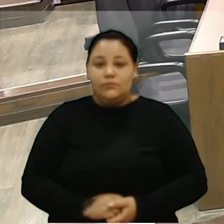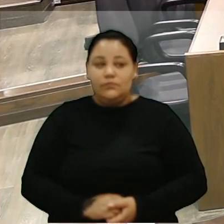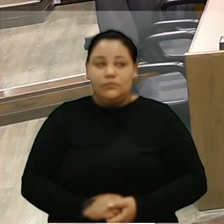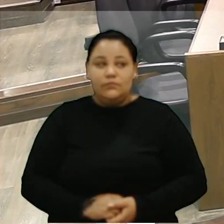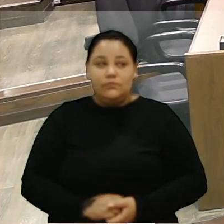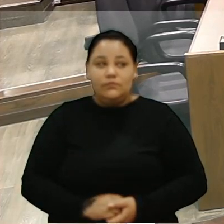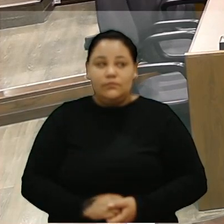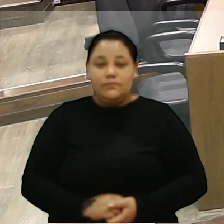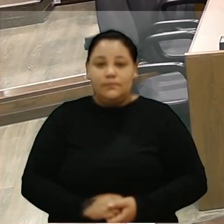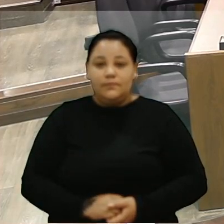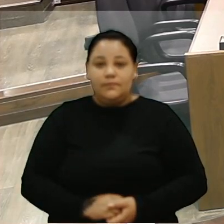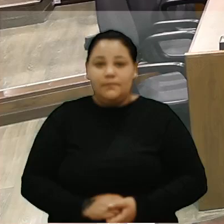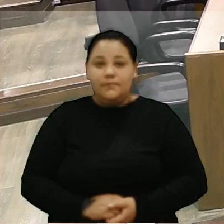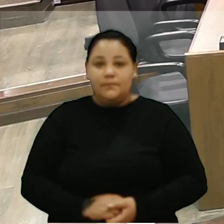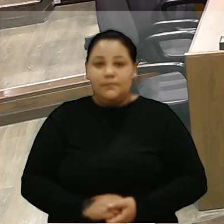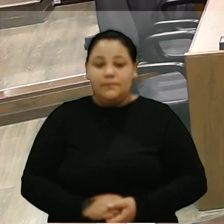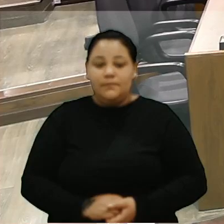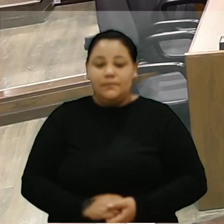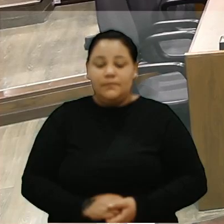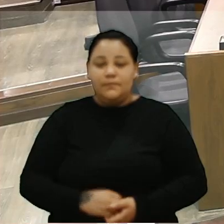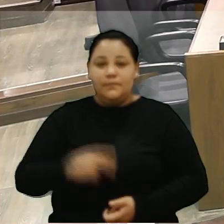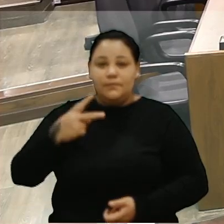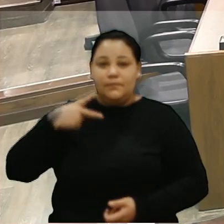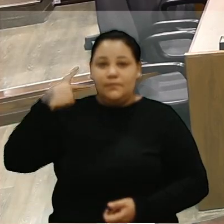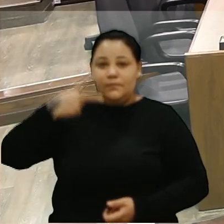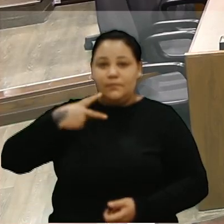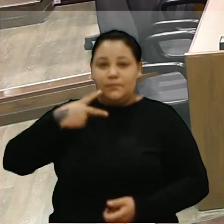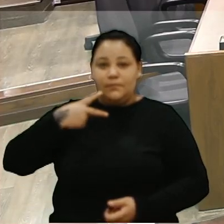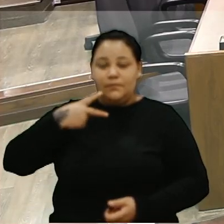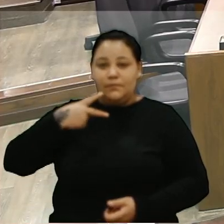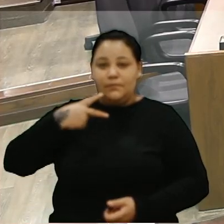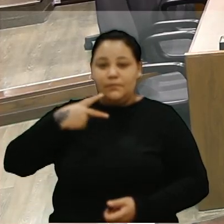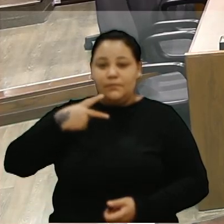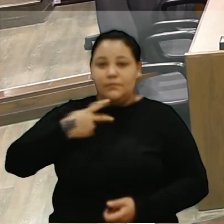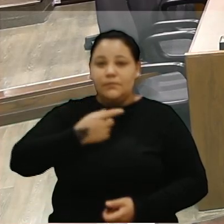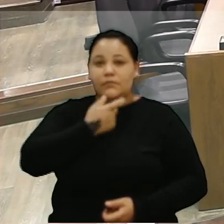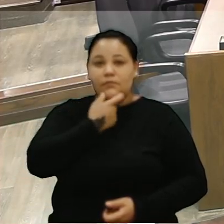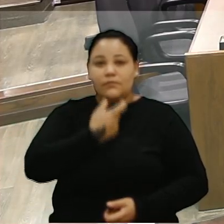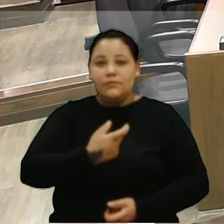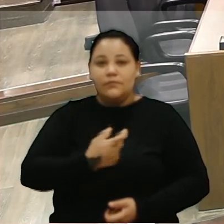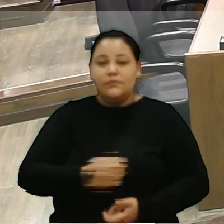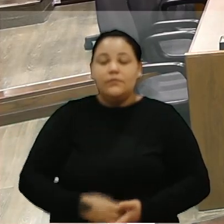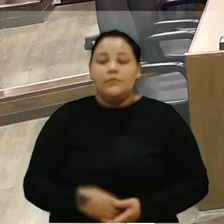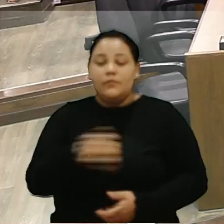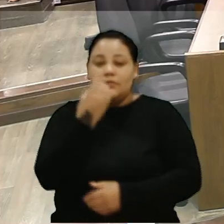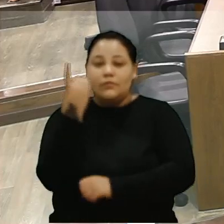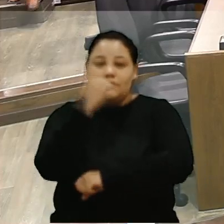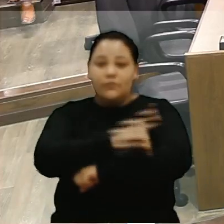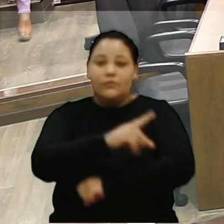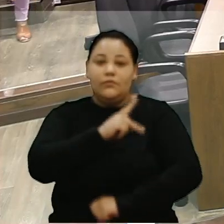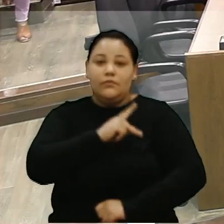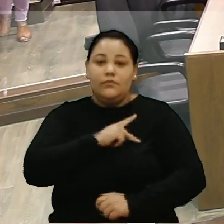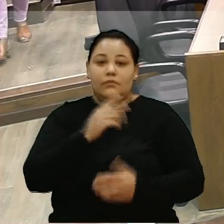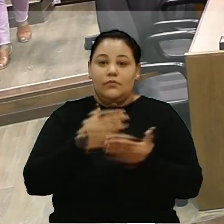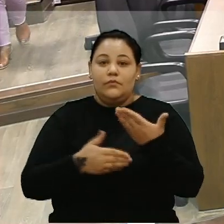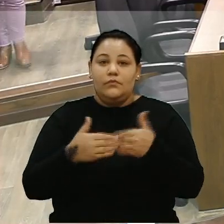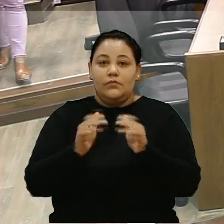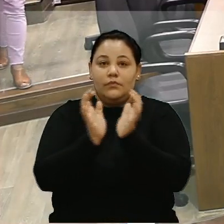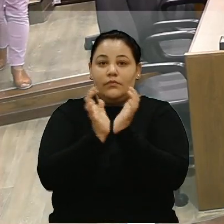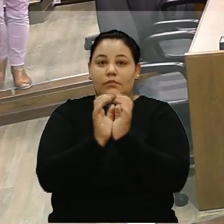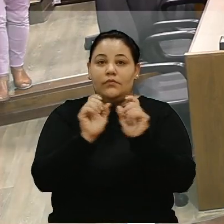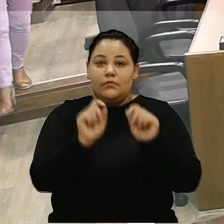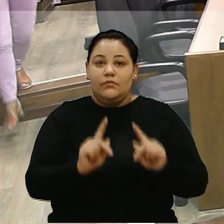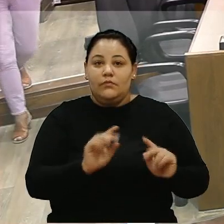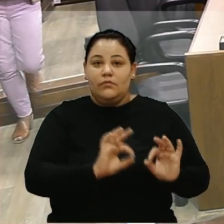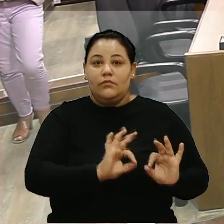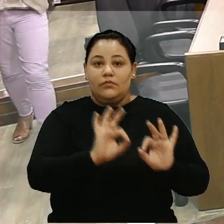a palavra, vereador Cristiano Becker. Bom dia, senhor presidente, nobres colegas vereadores, quem nos assiste